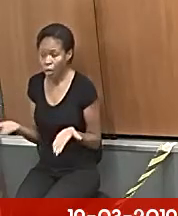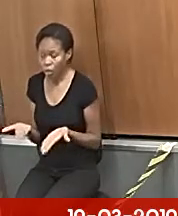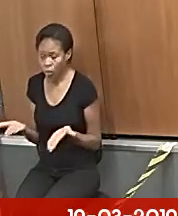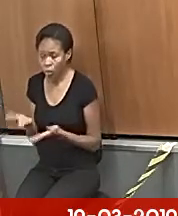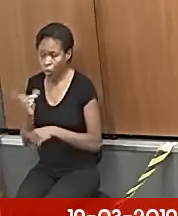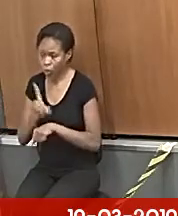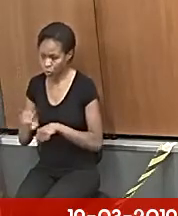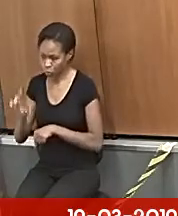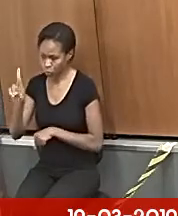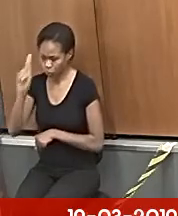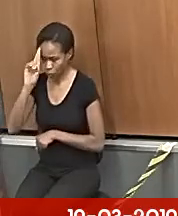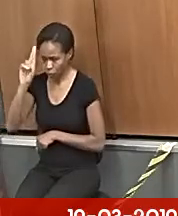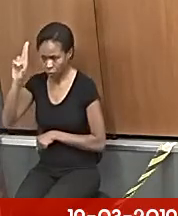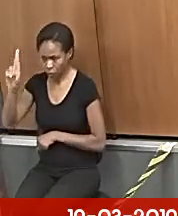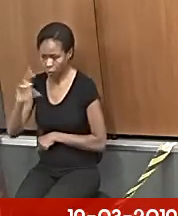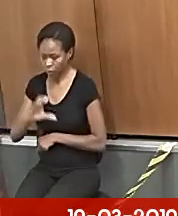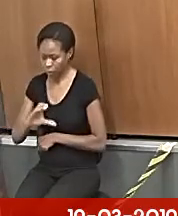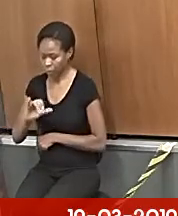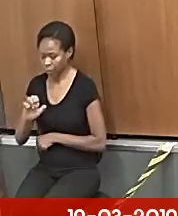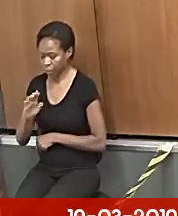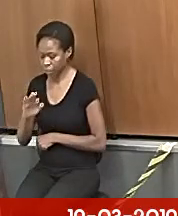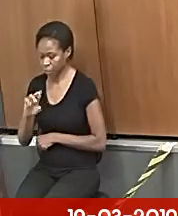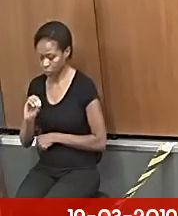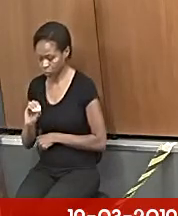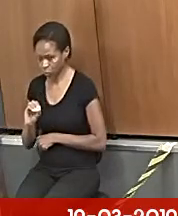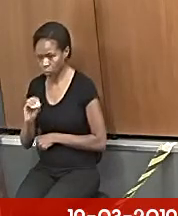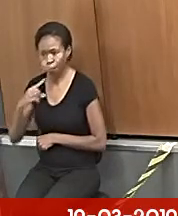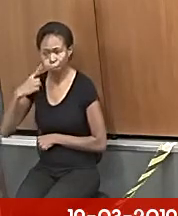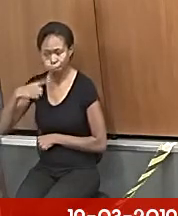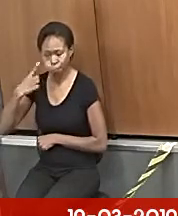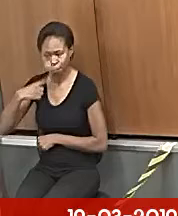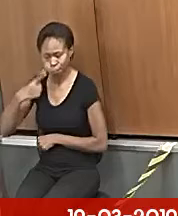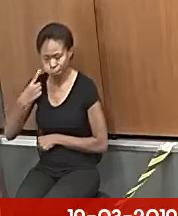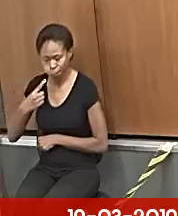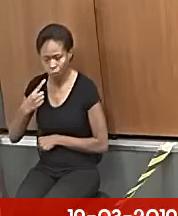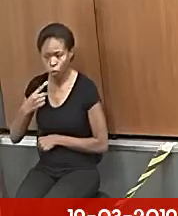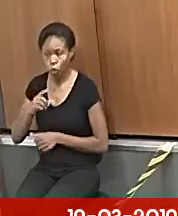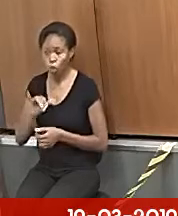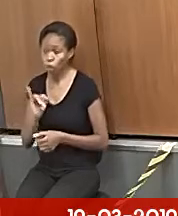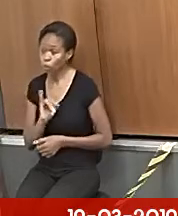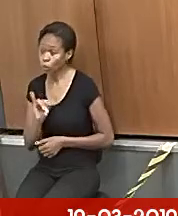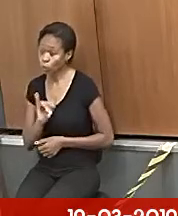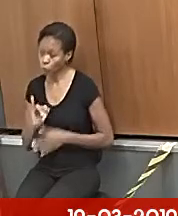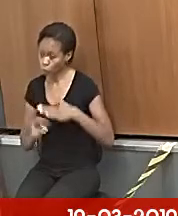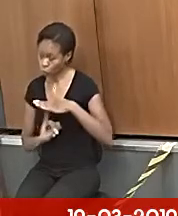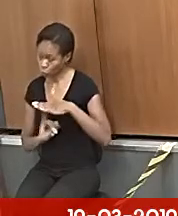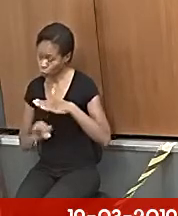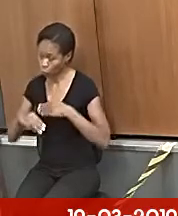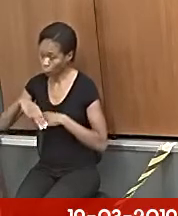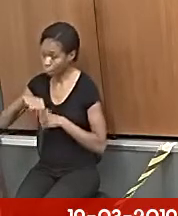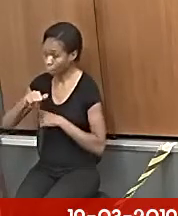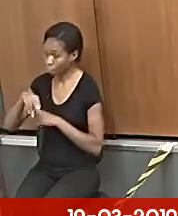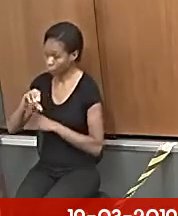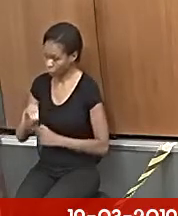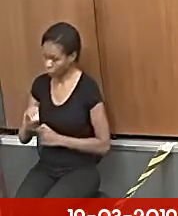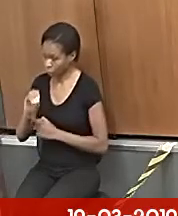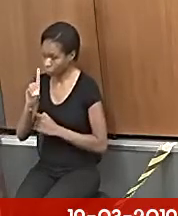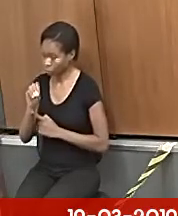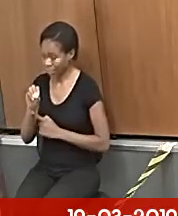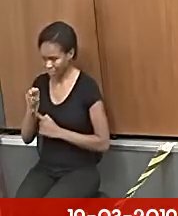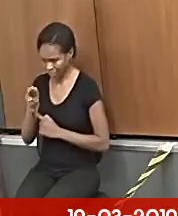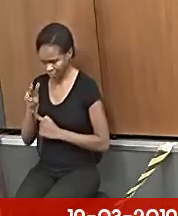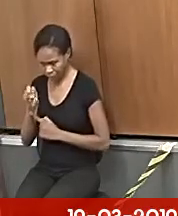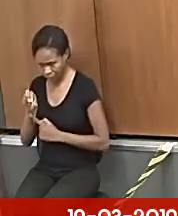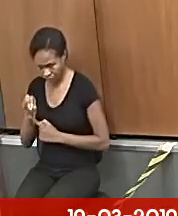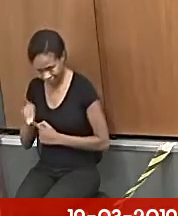cícero augusto alves da silva que é advogada do instituto humano ao representando aqui o léo que é irmão